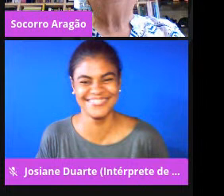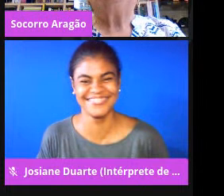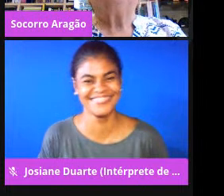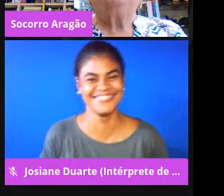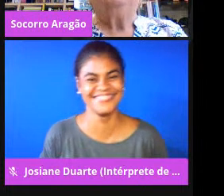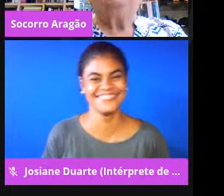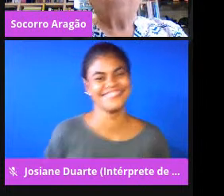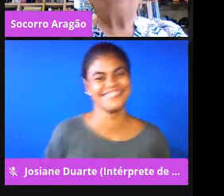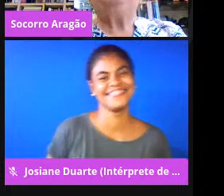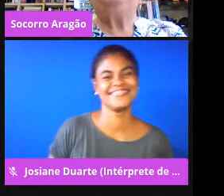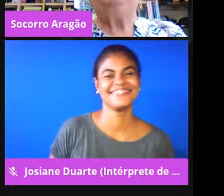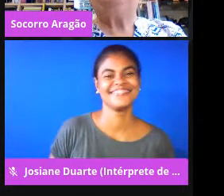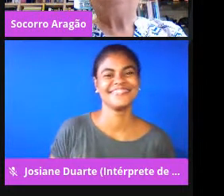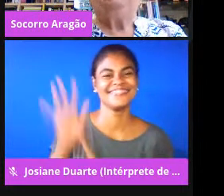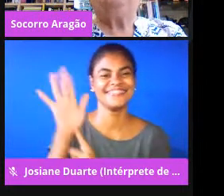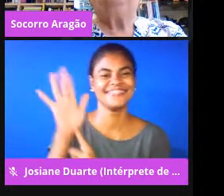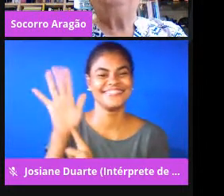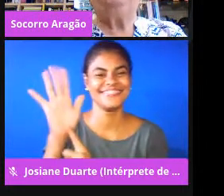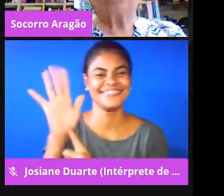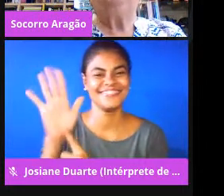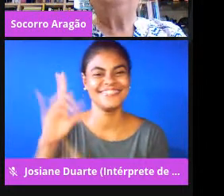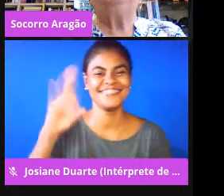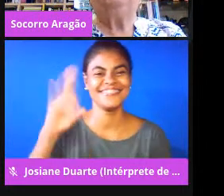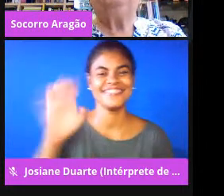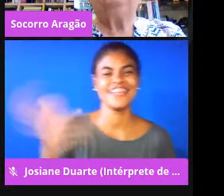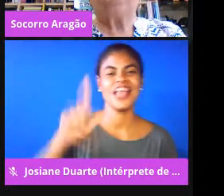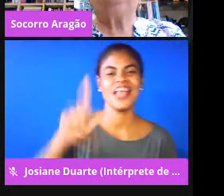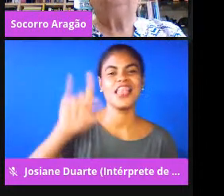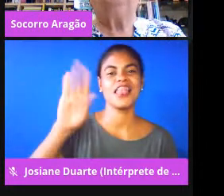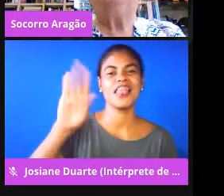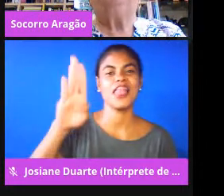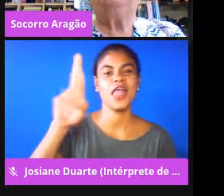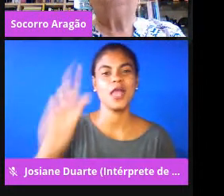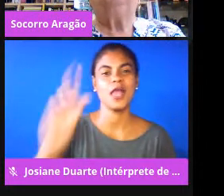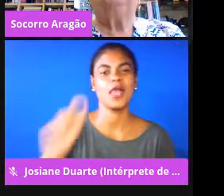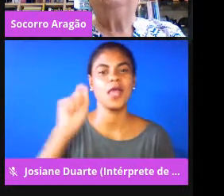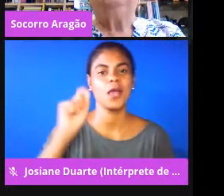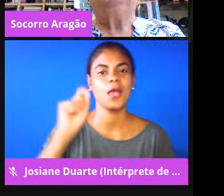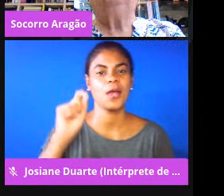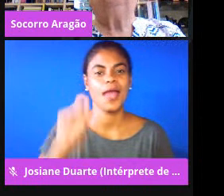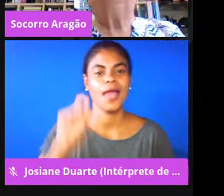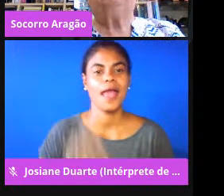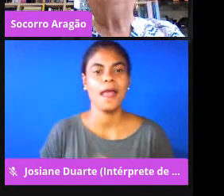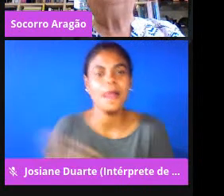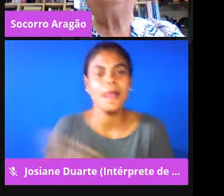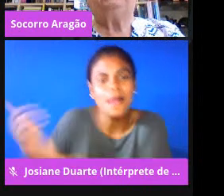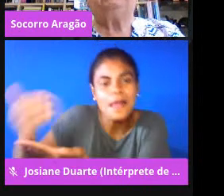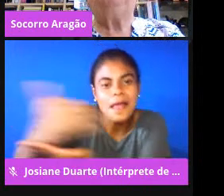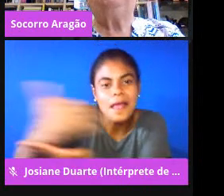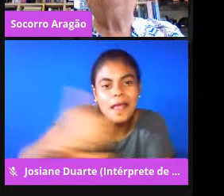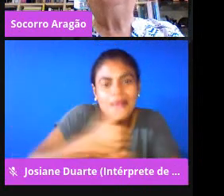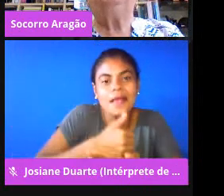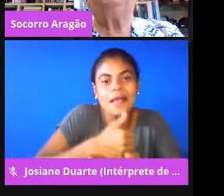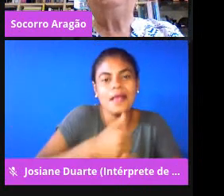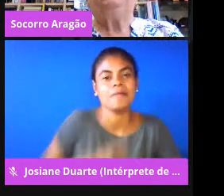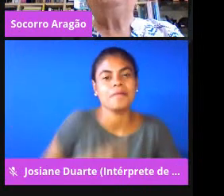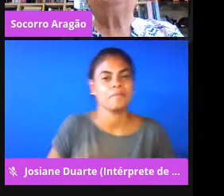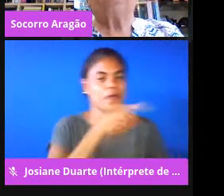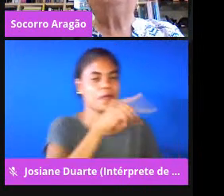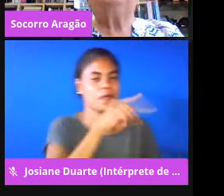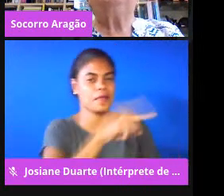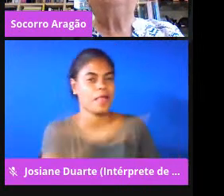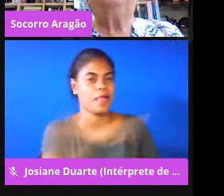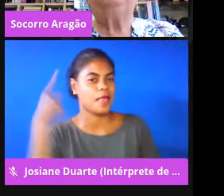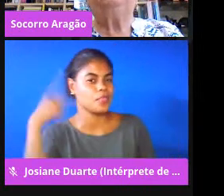Vamos lá. A velha de Libra, acolher regiamente. Aquilo é uma doida, uma vagabunda. Danou-se para vir para o Ceará, porque ouviu dizer